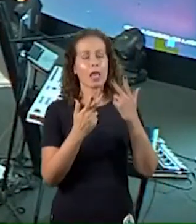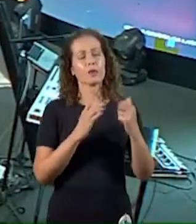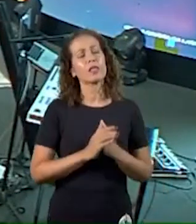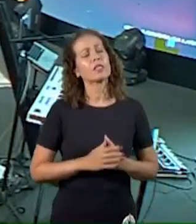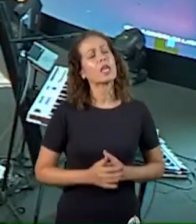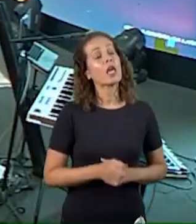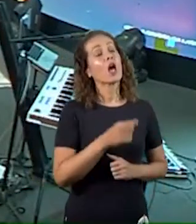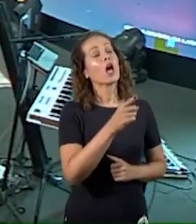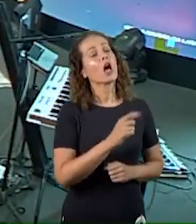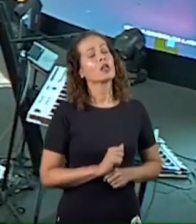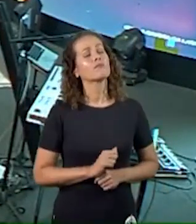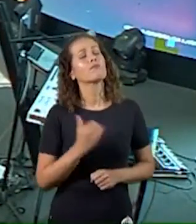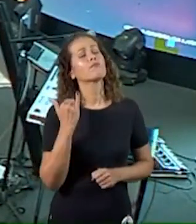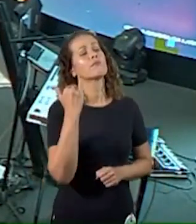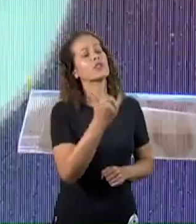a Elizabeth.